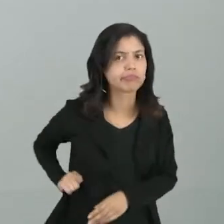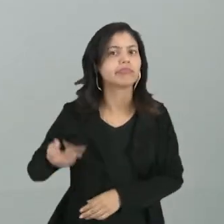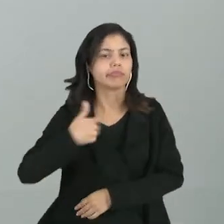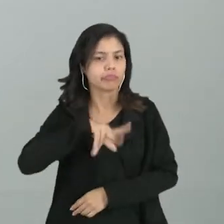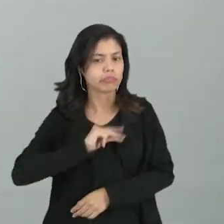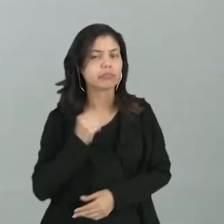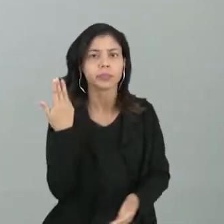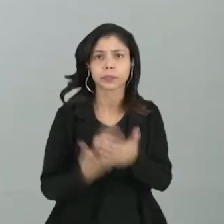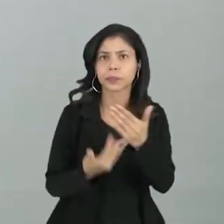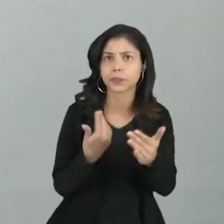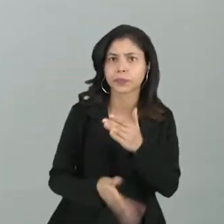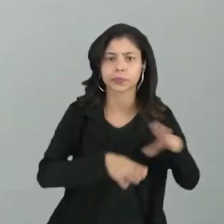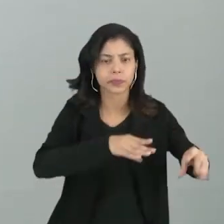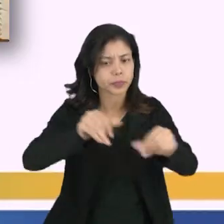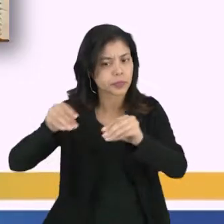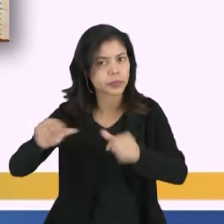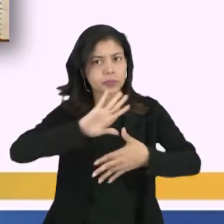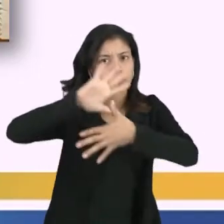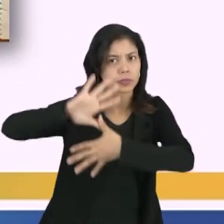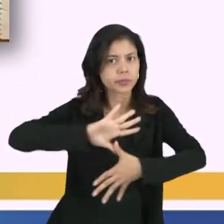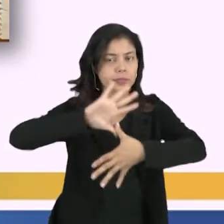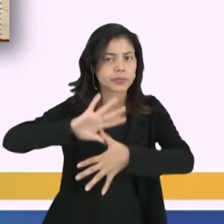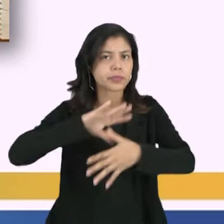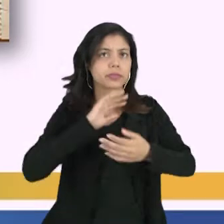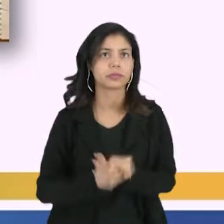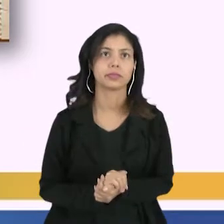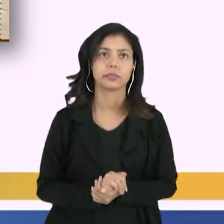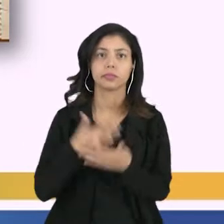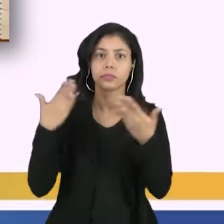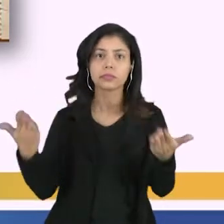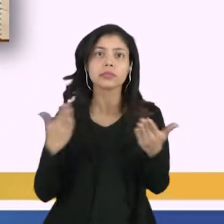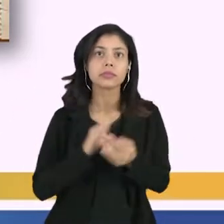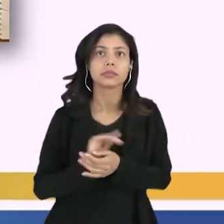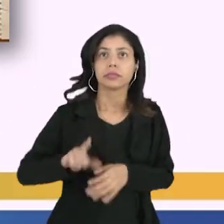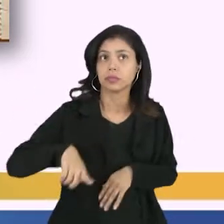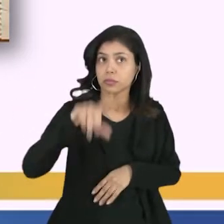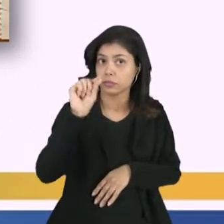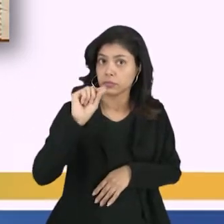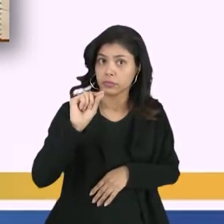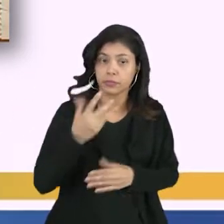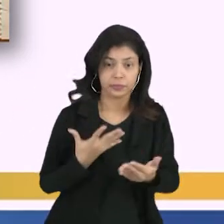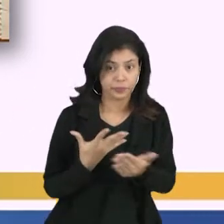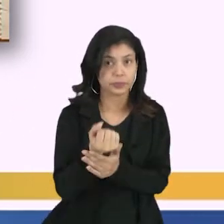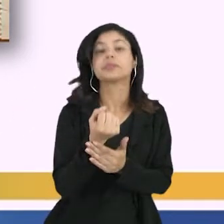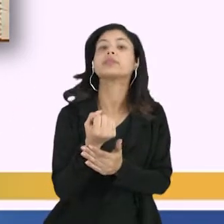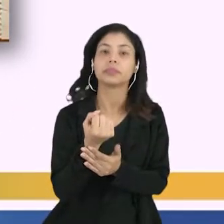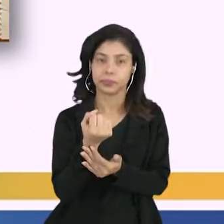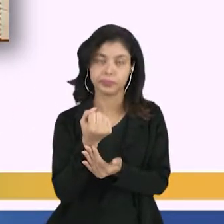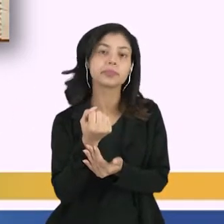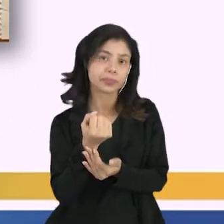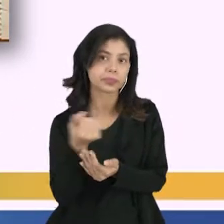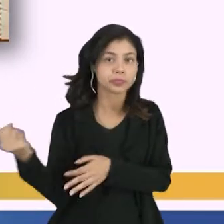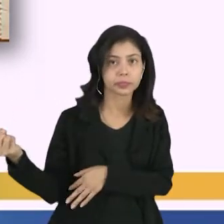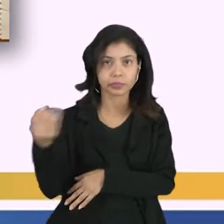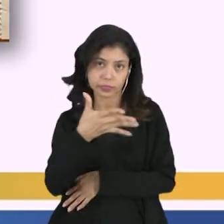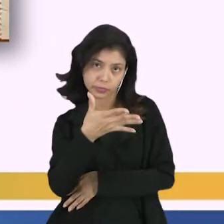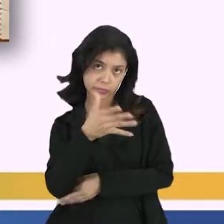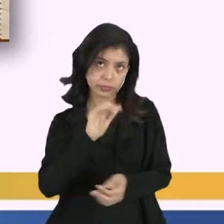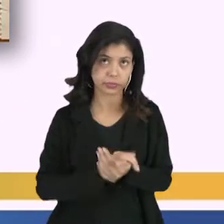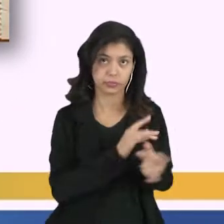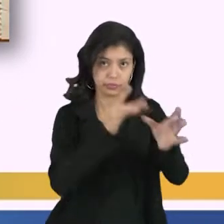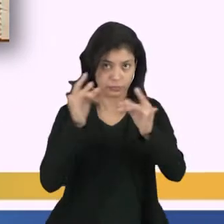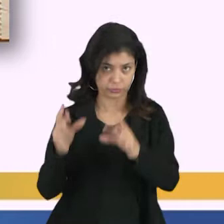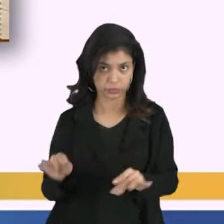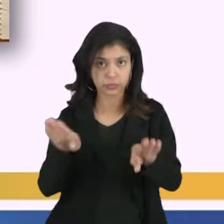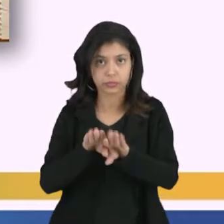receava perder então essas terras americanas, né? Então, a alternativa para buscar novos lucros